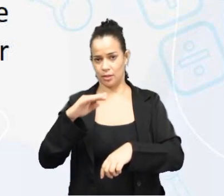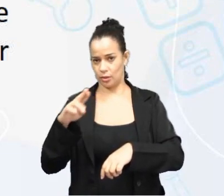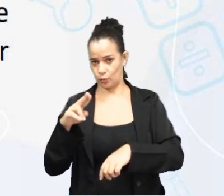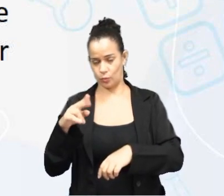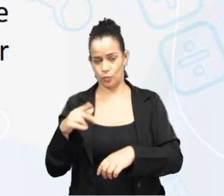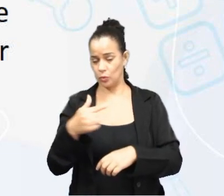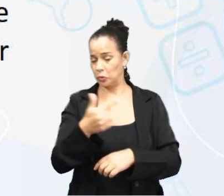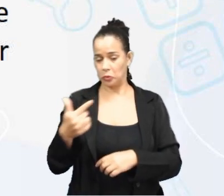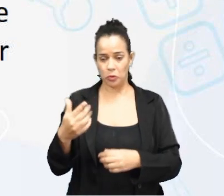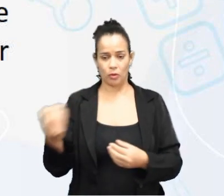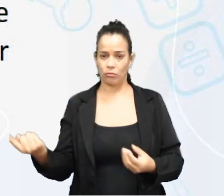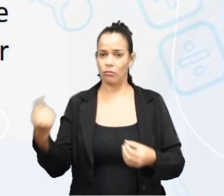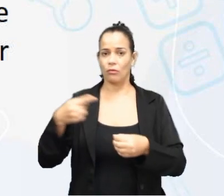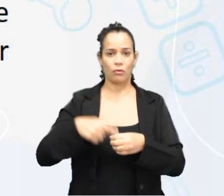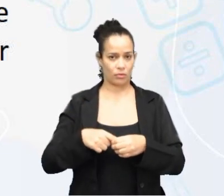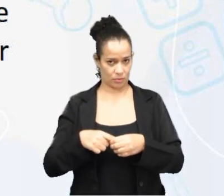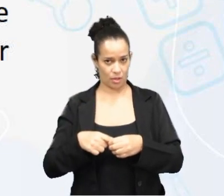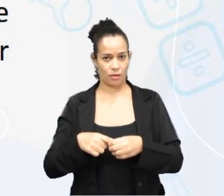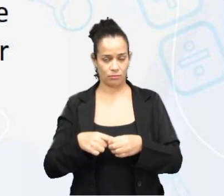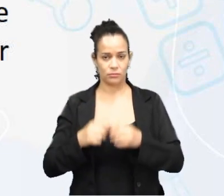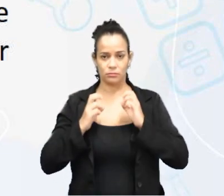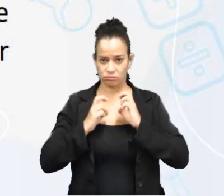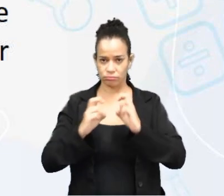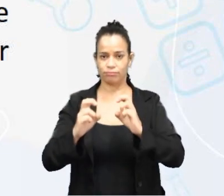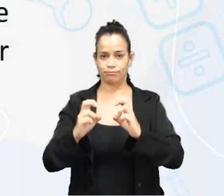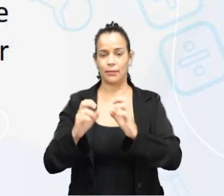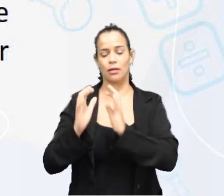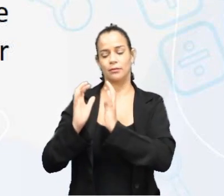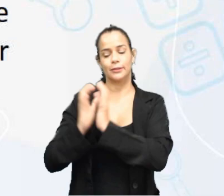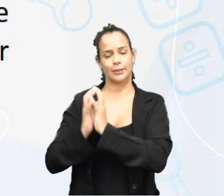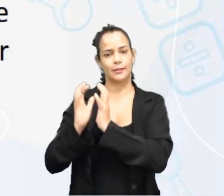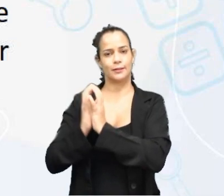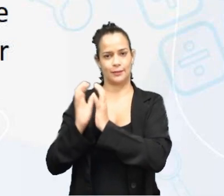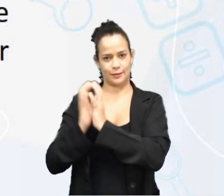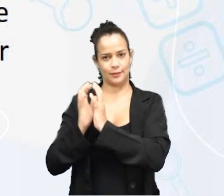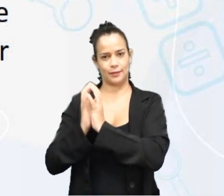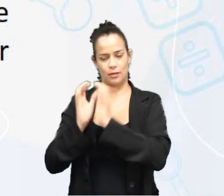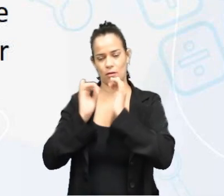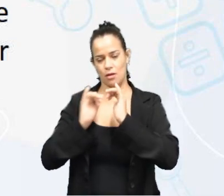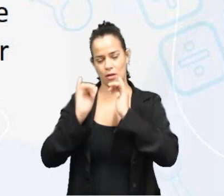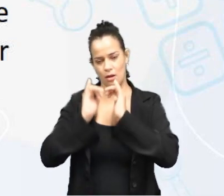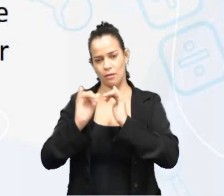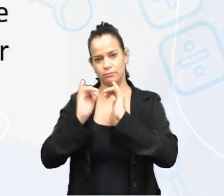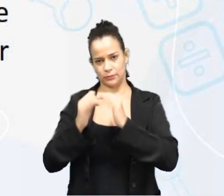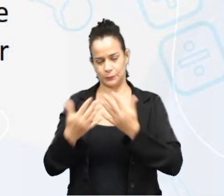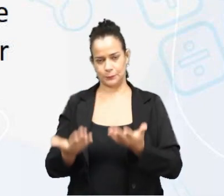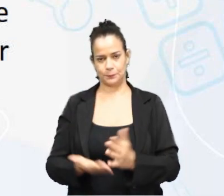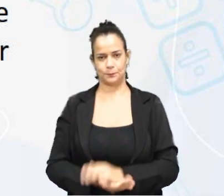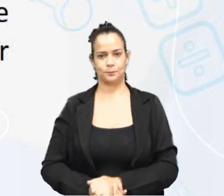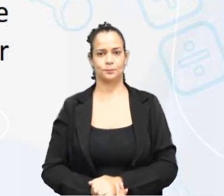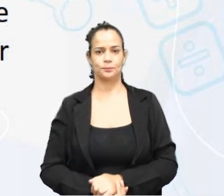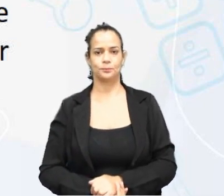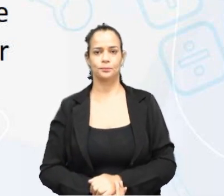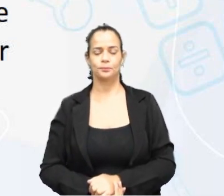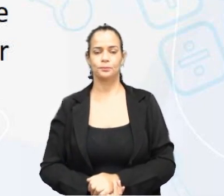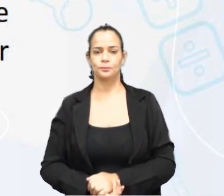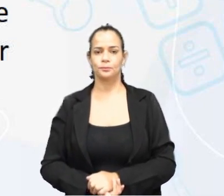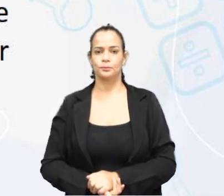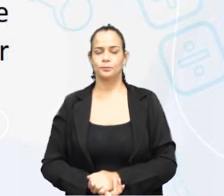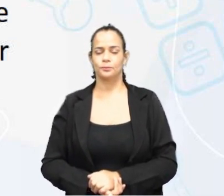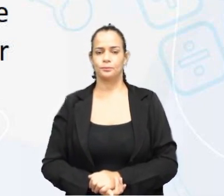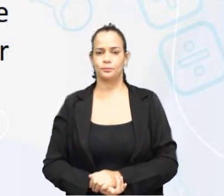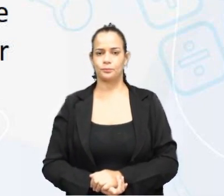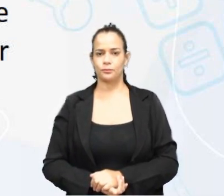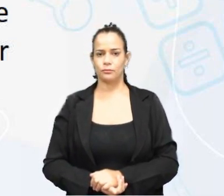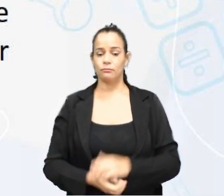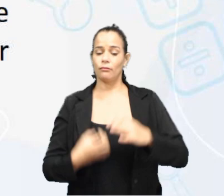há previsão para a volta da operação dos trens na linha sul do metrô do Recife, informou a companhia em nota. O Grande Recife